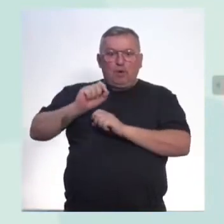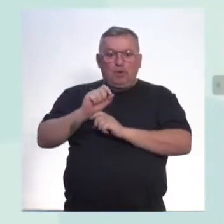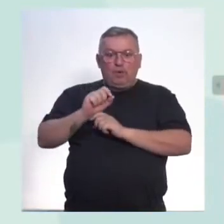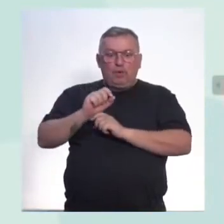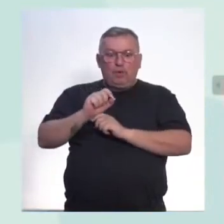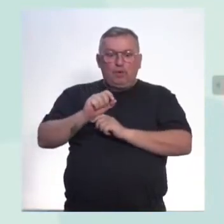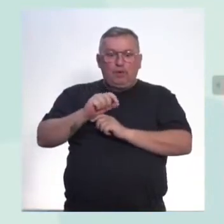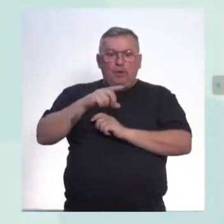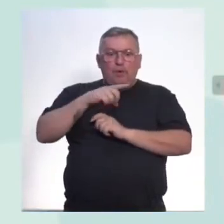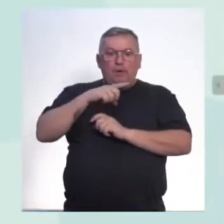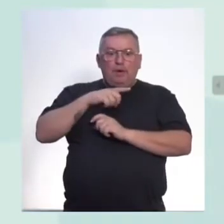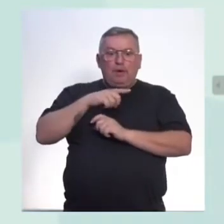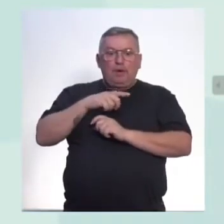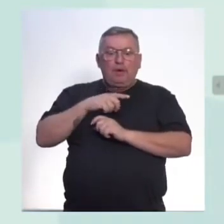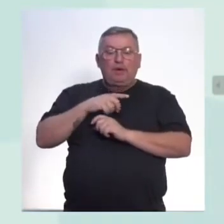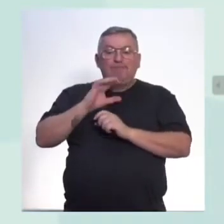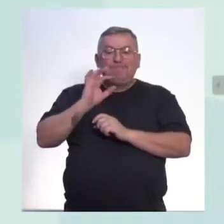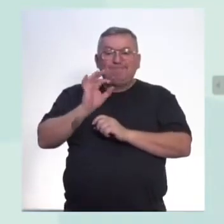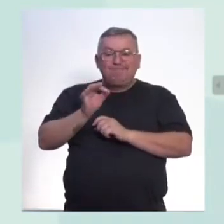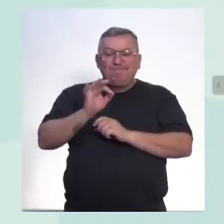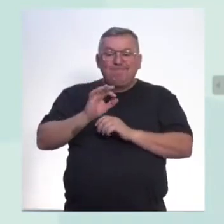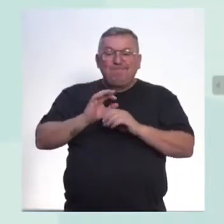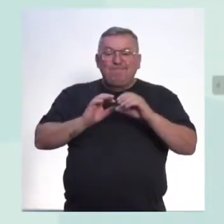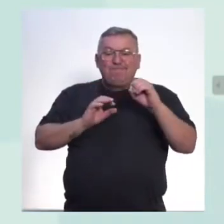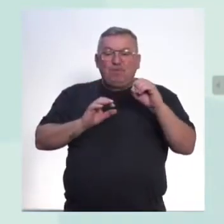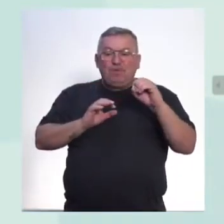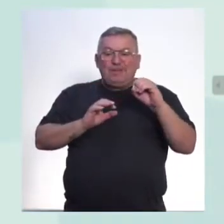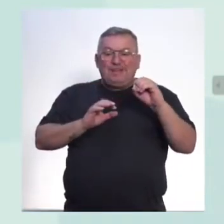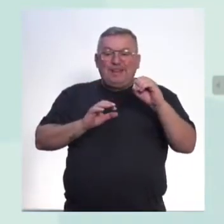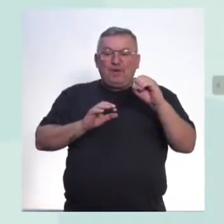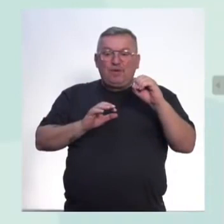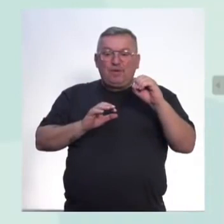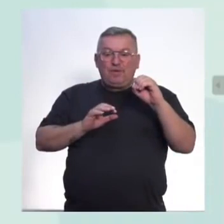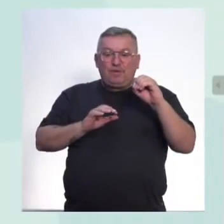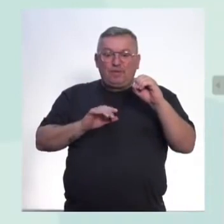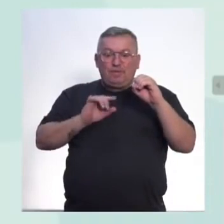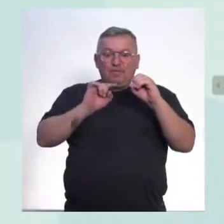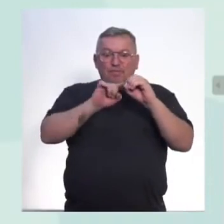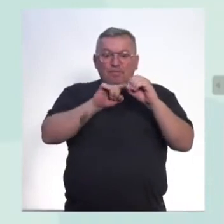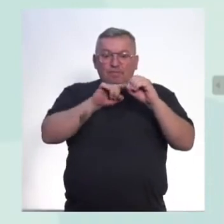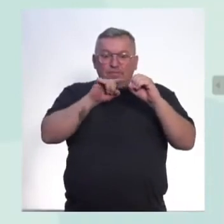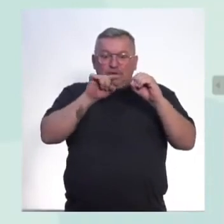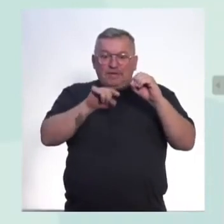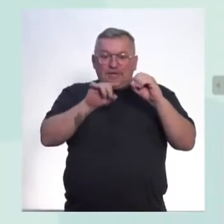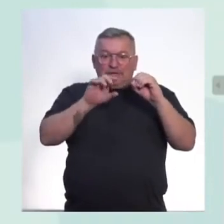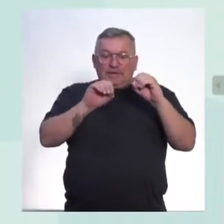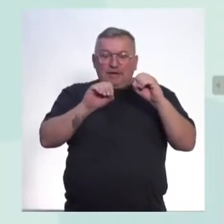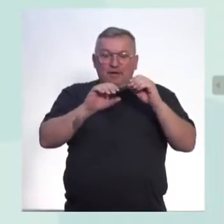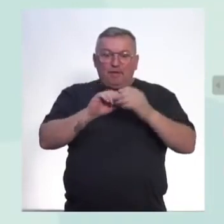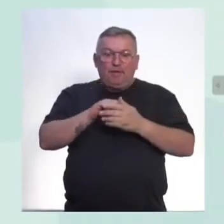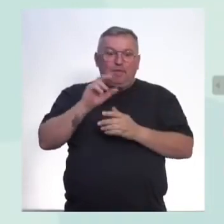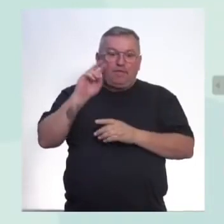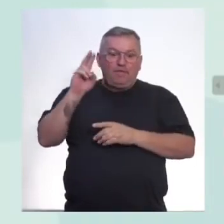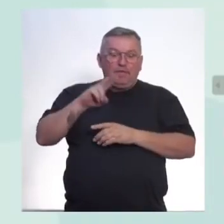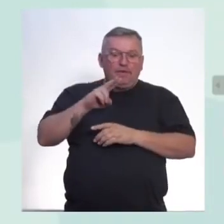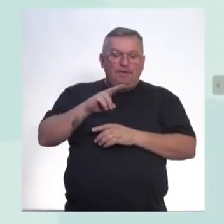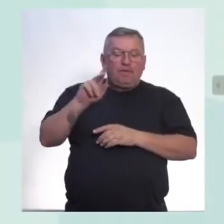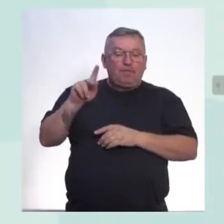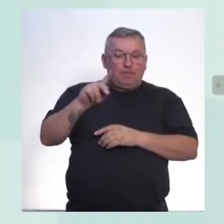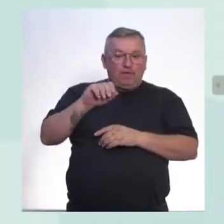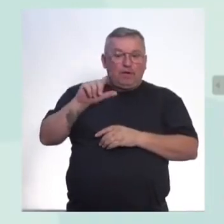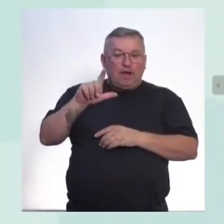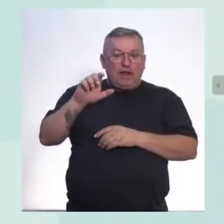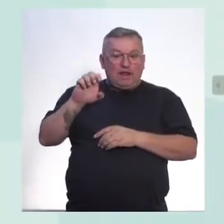ele está localizado exatamente em cima desse eixo aqui, ó, que a gente chama de Y. A professora Alessandra, na última